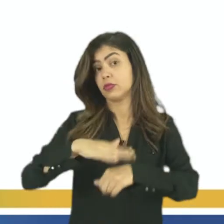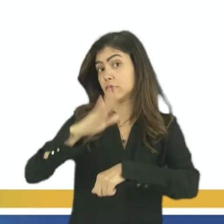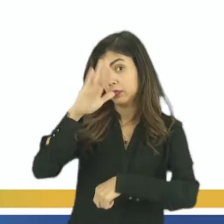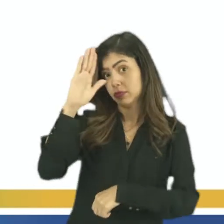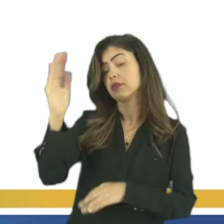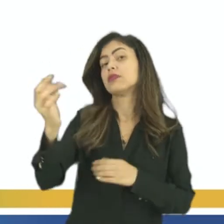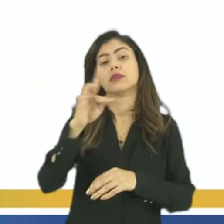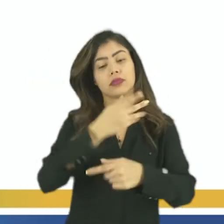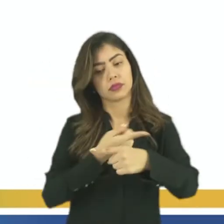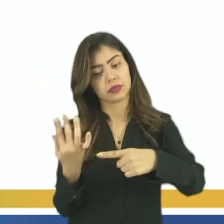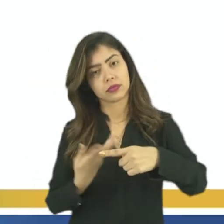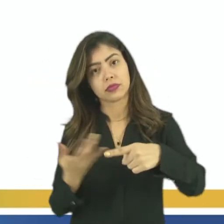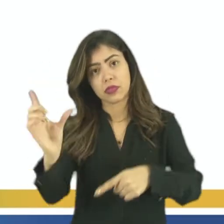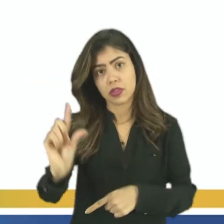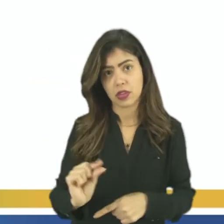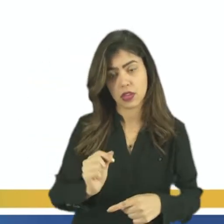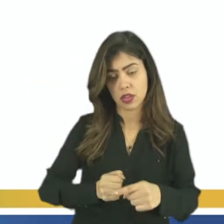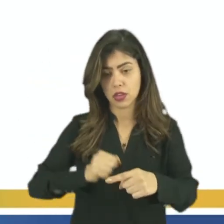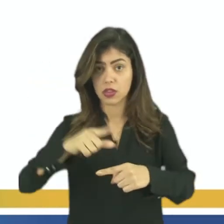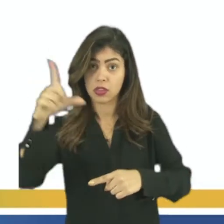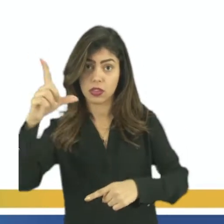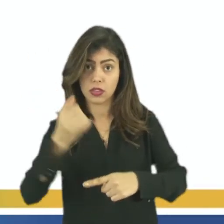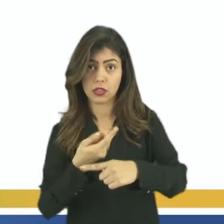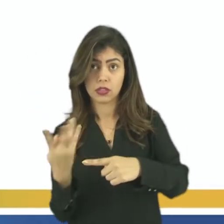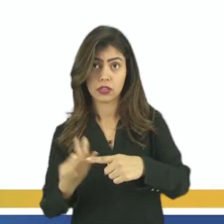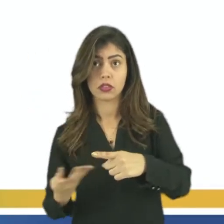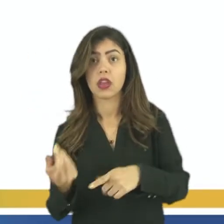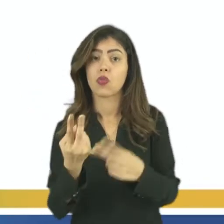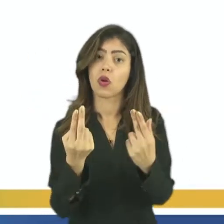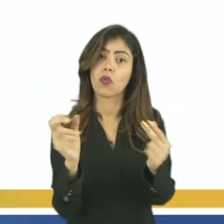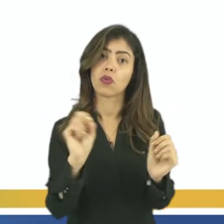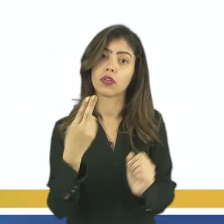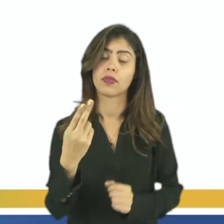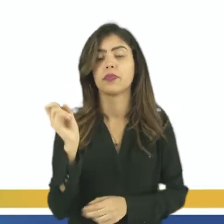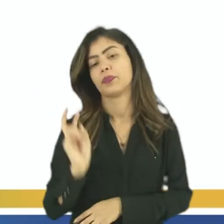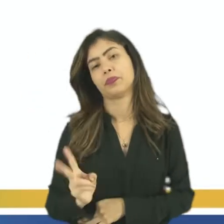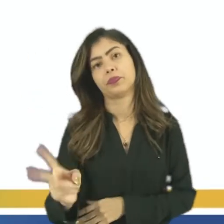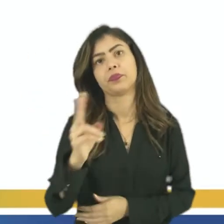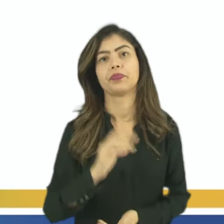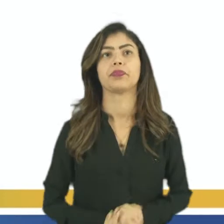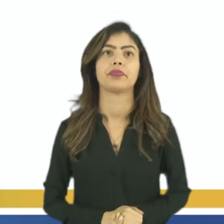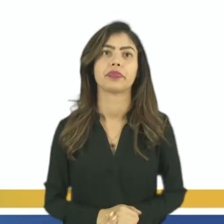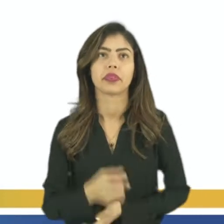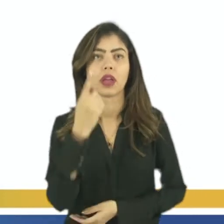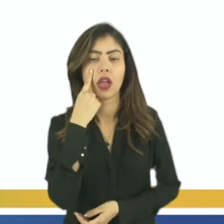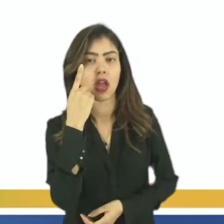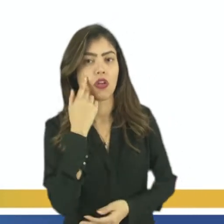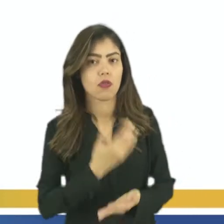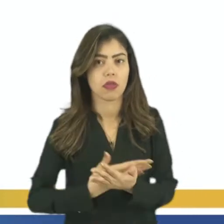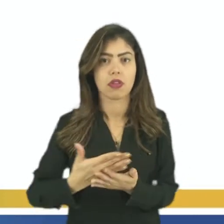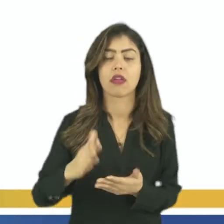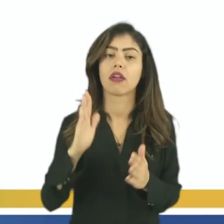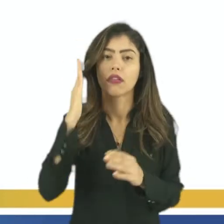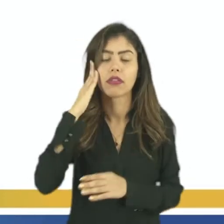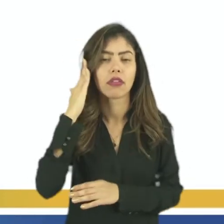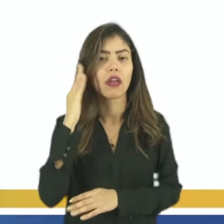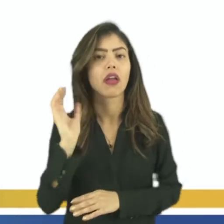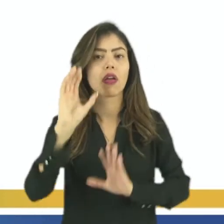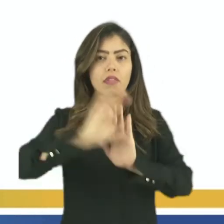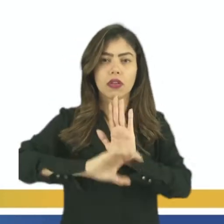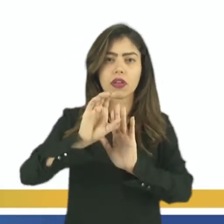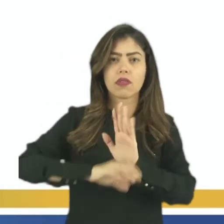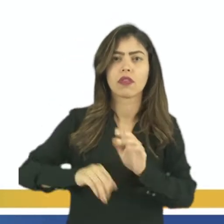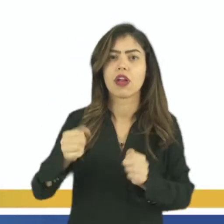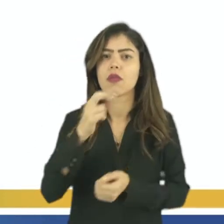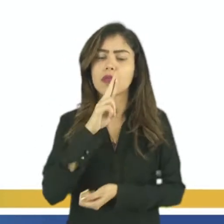ou mais infrações dizer qual é o maior qual é a menor qual é a maior se elas são iguais e assim por diante então para gente começar a entender se encontra eu